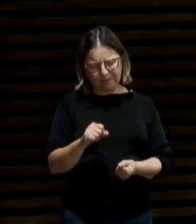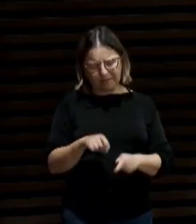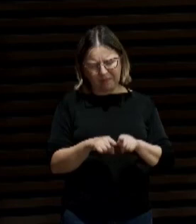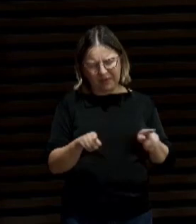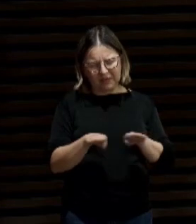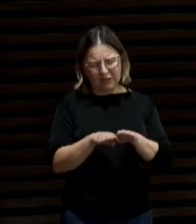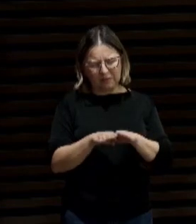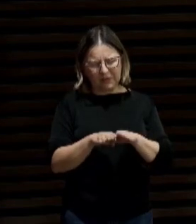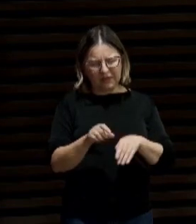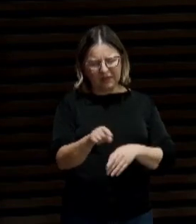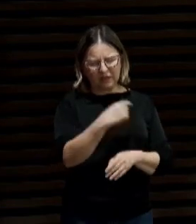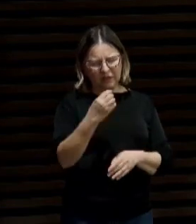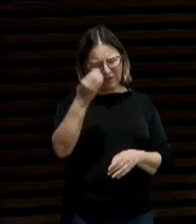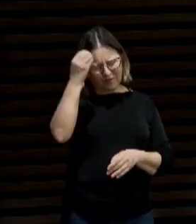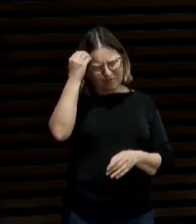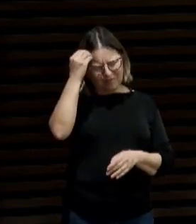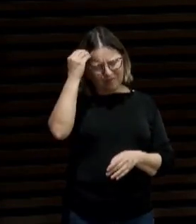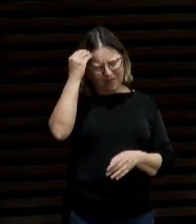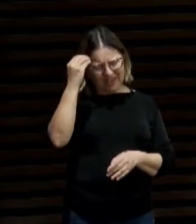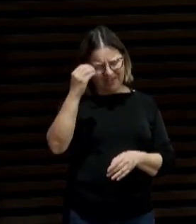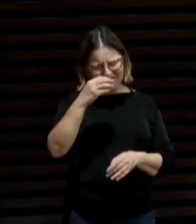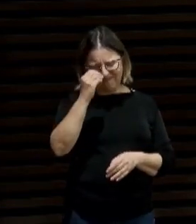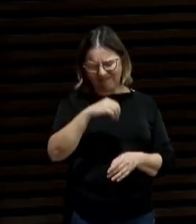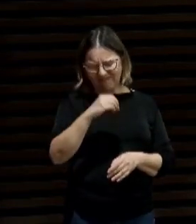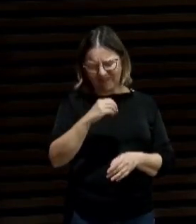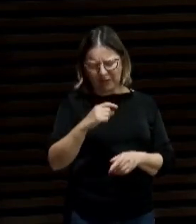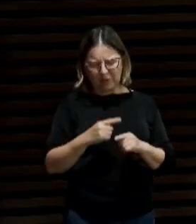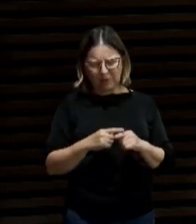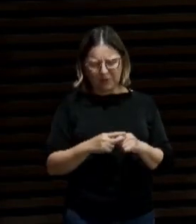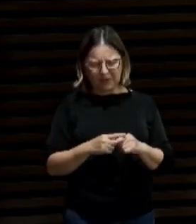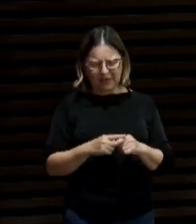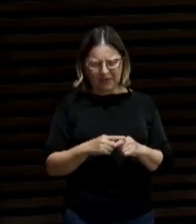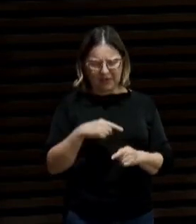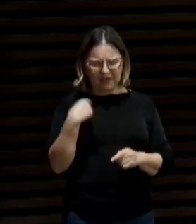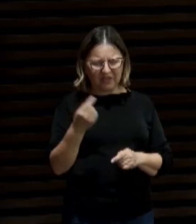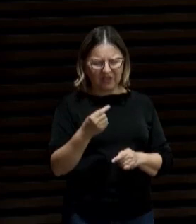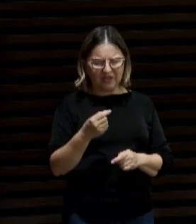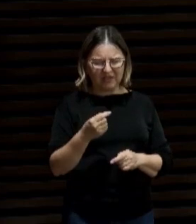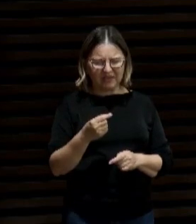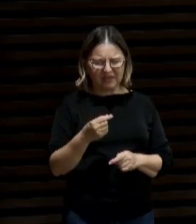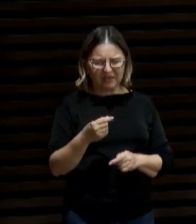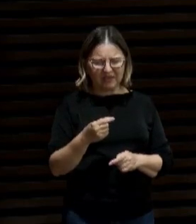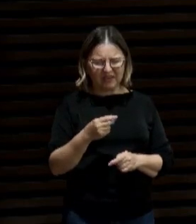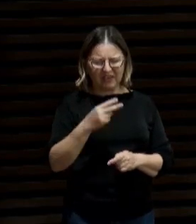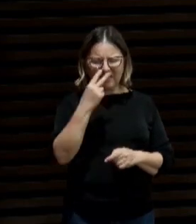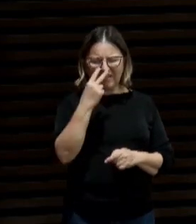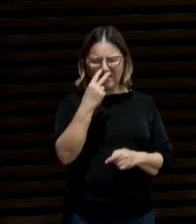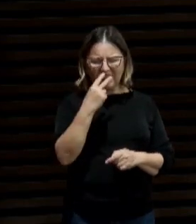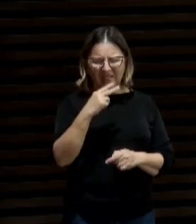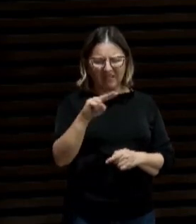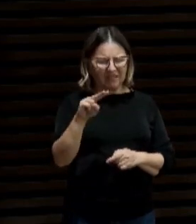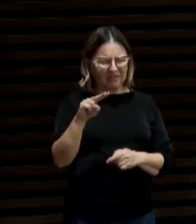nós somos culpados de viver desanimados porque nós costumamos atentar muito para as coisas que se veem em detrimento